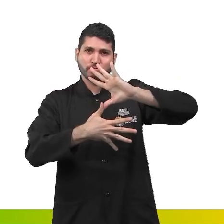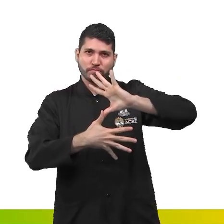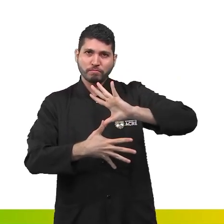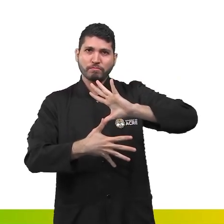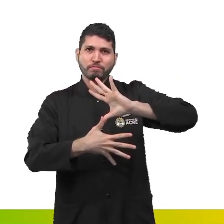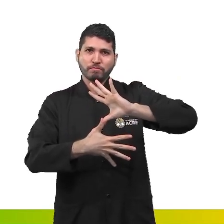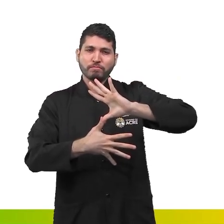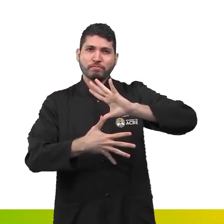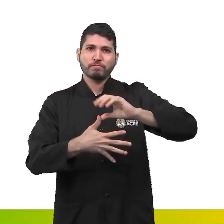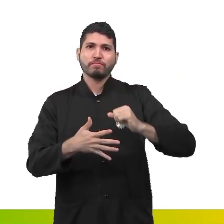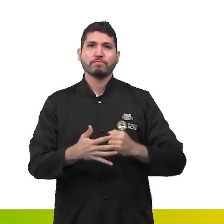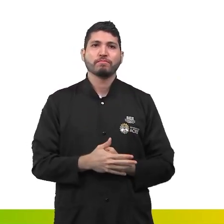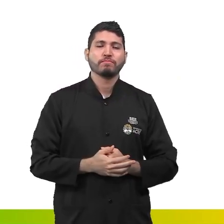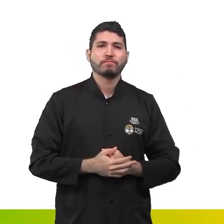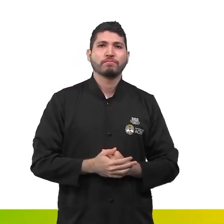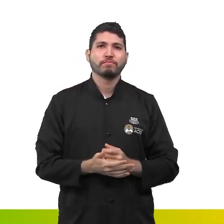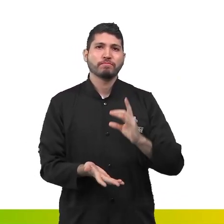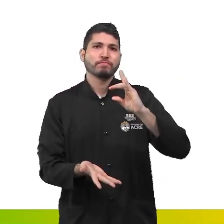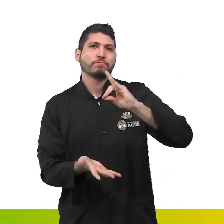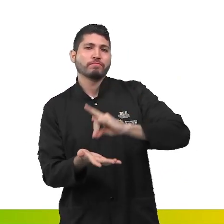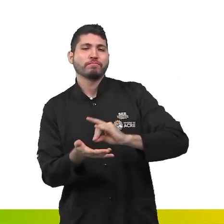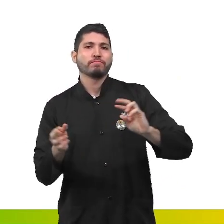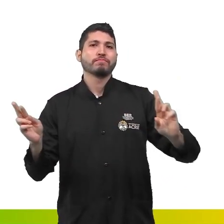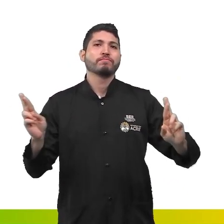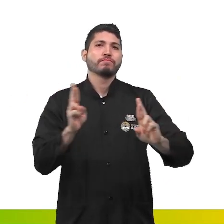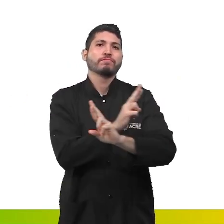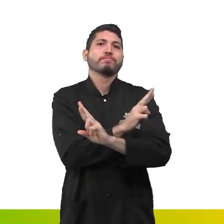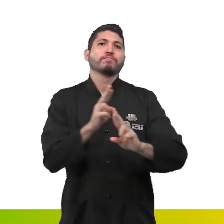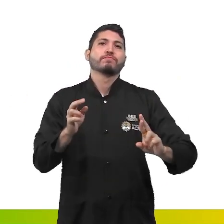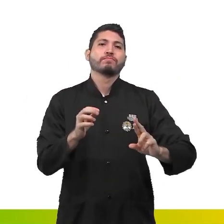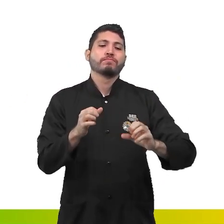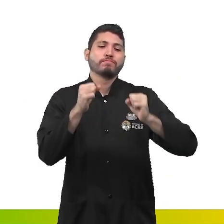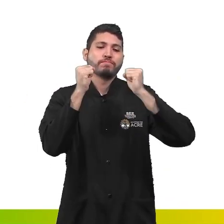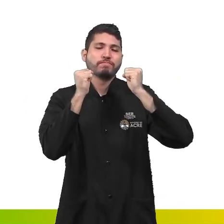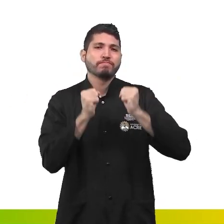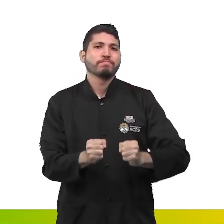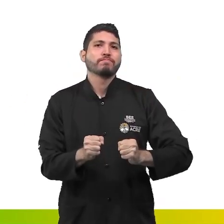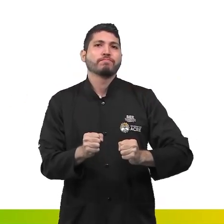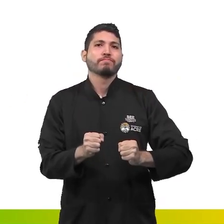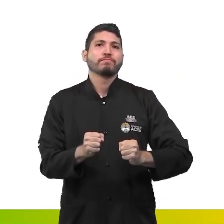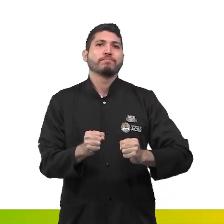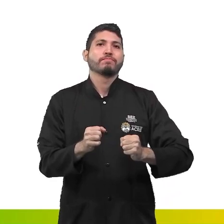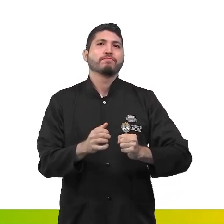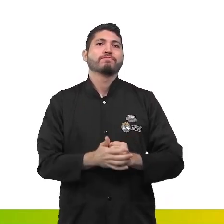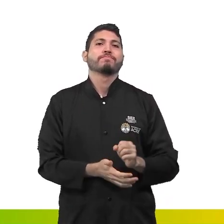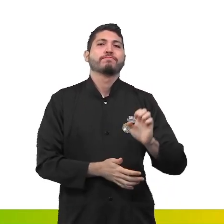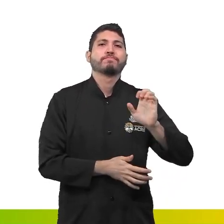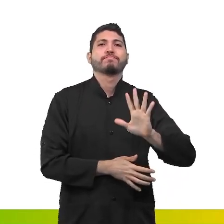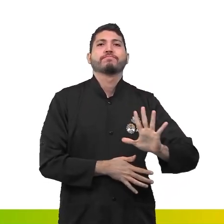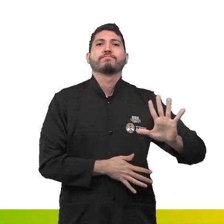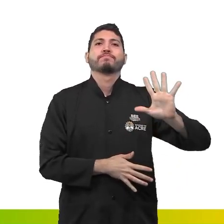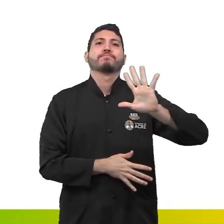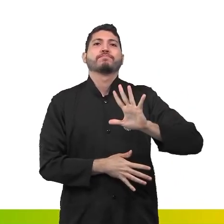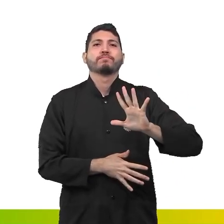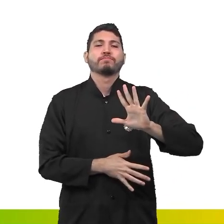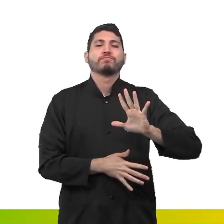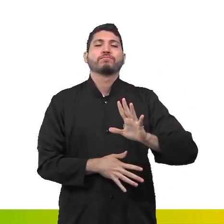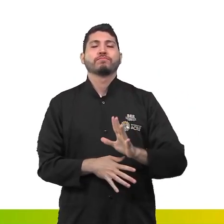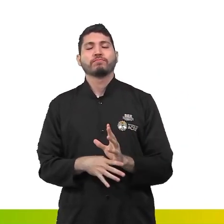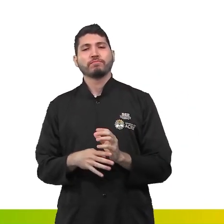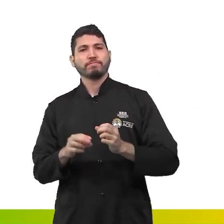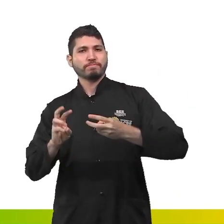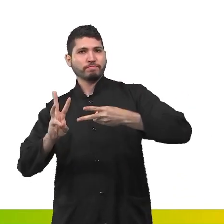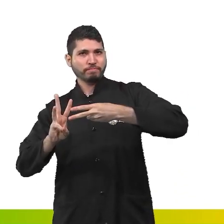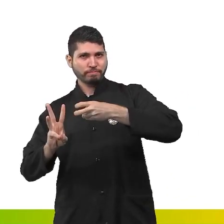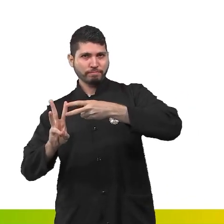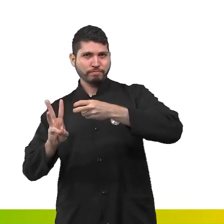colocaram em evidência a relação de poder entre colonizadores e colonizados,